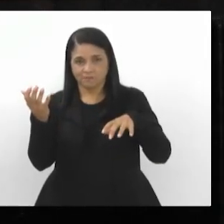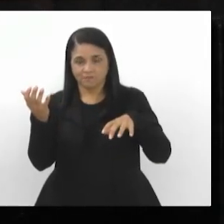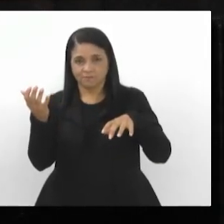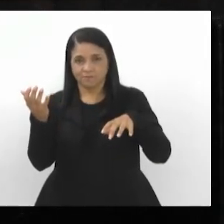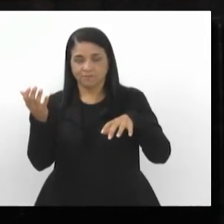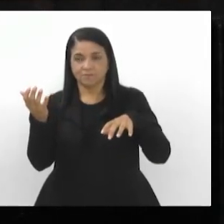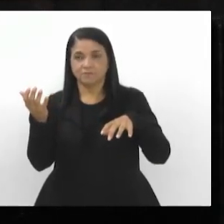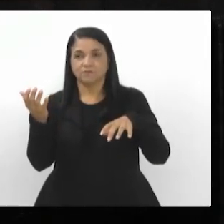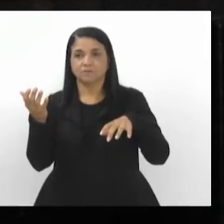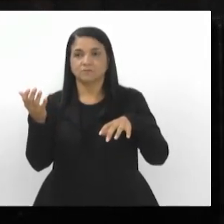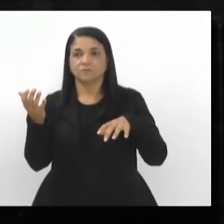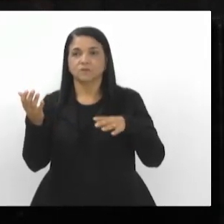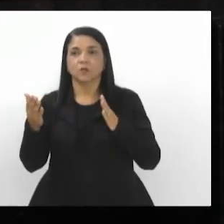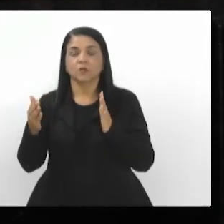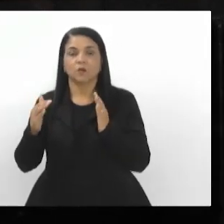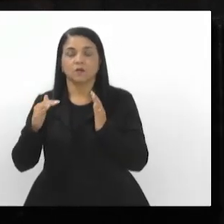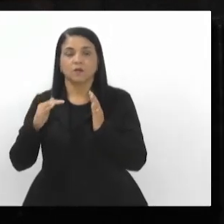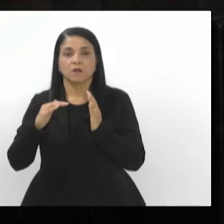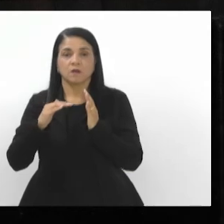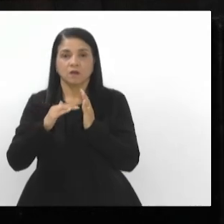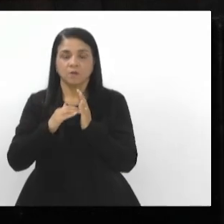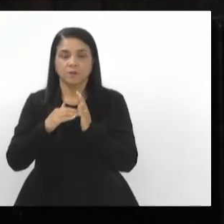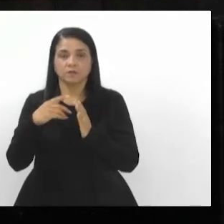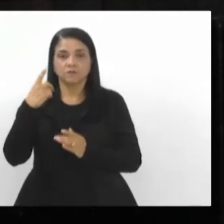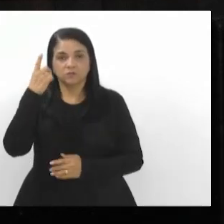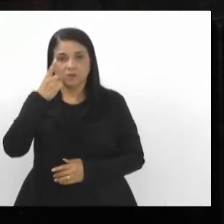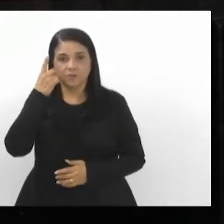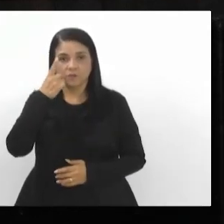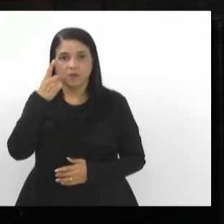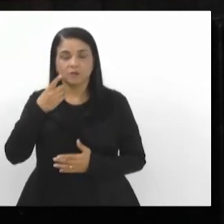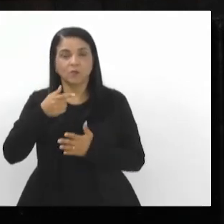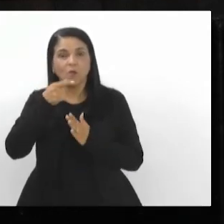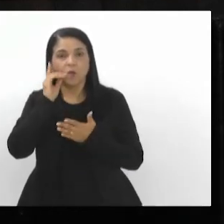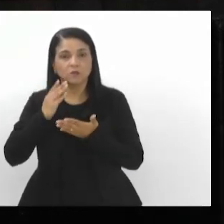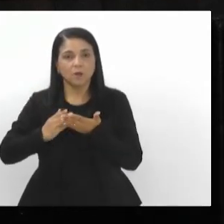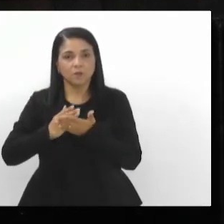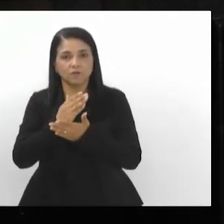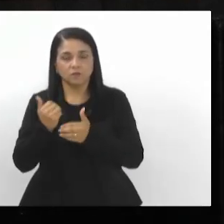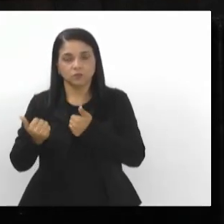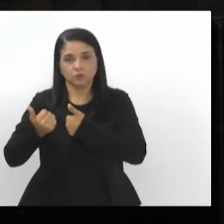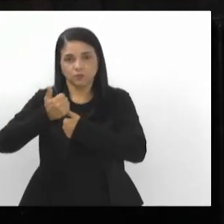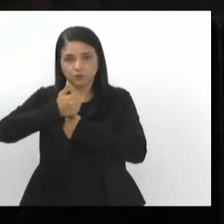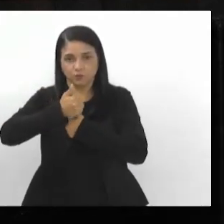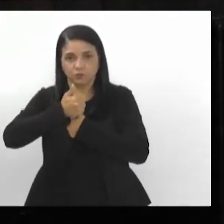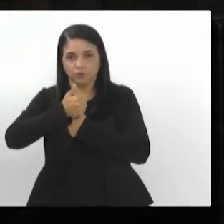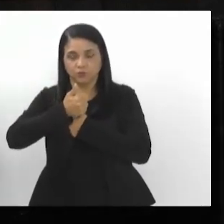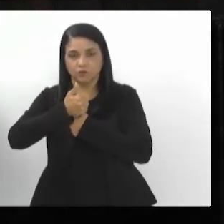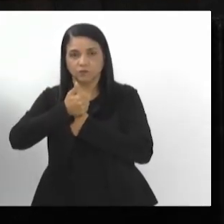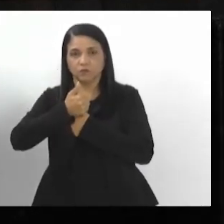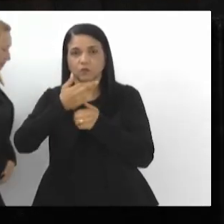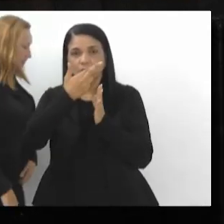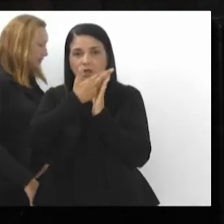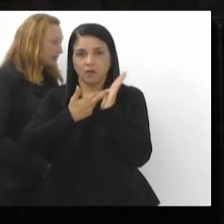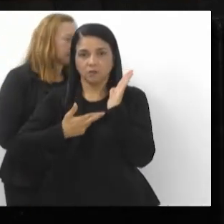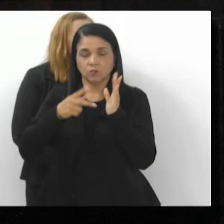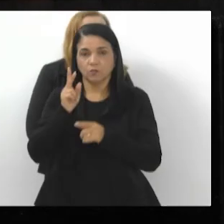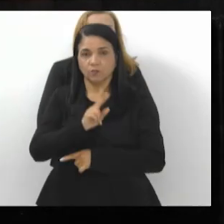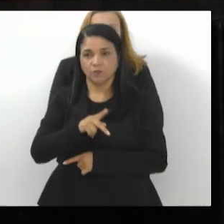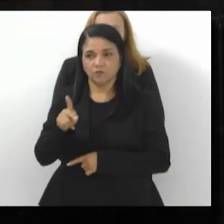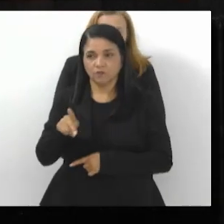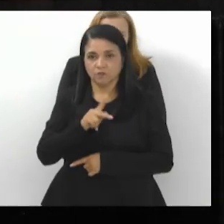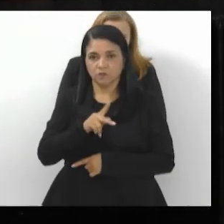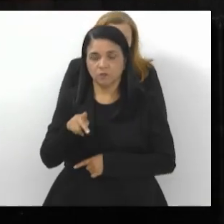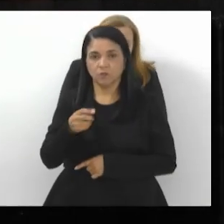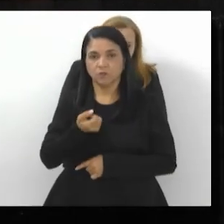através da Câmara de Deputados, aprovou ontem o substitutivo do relator, professor